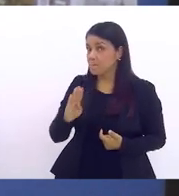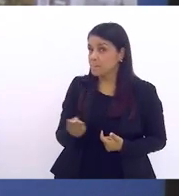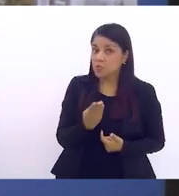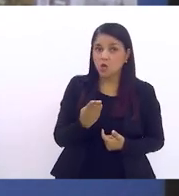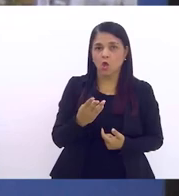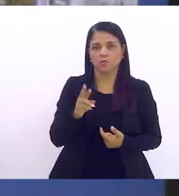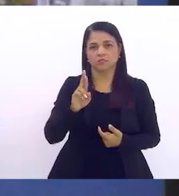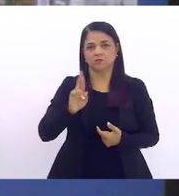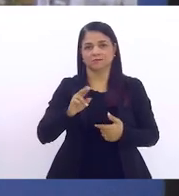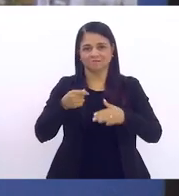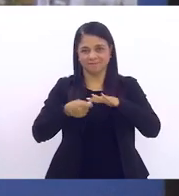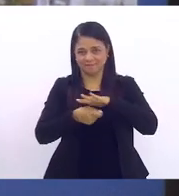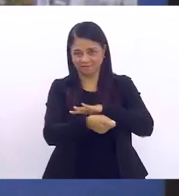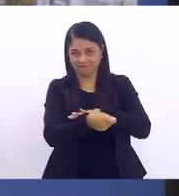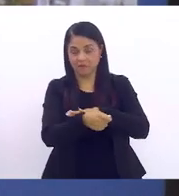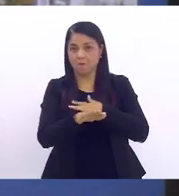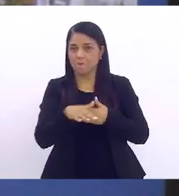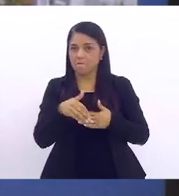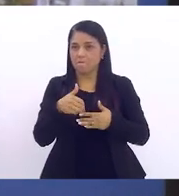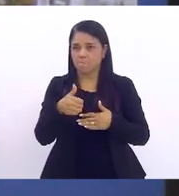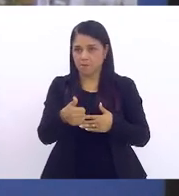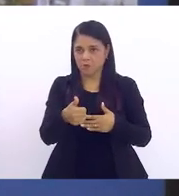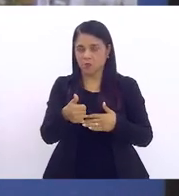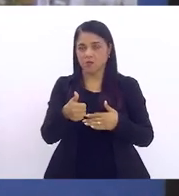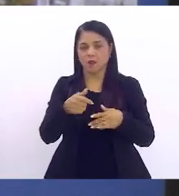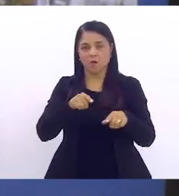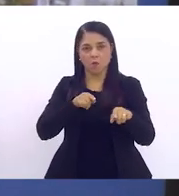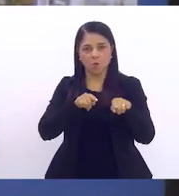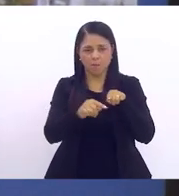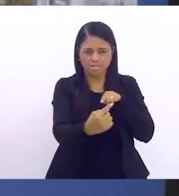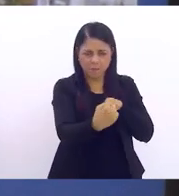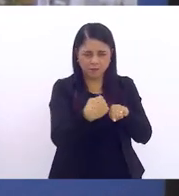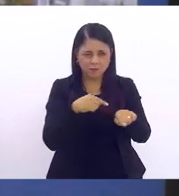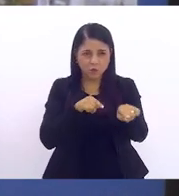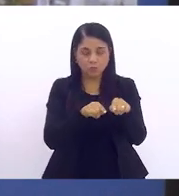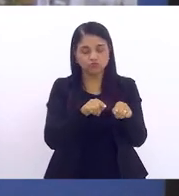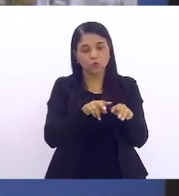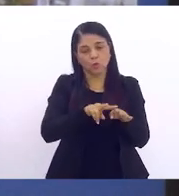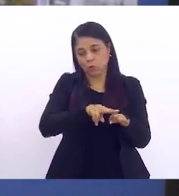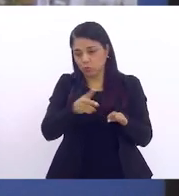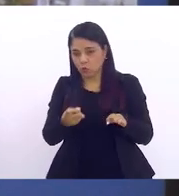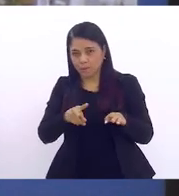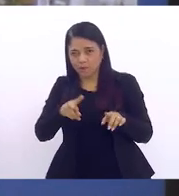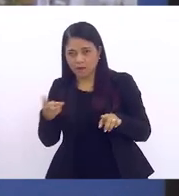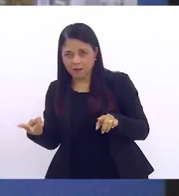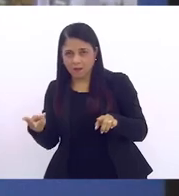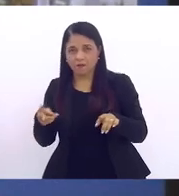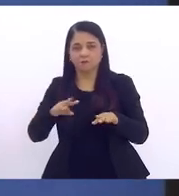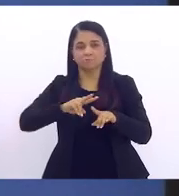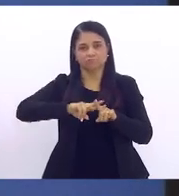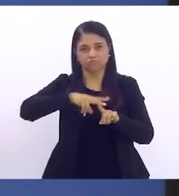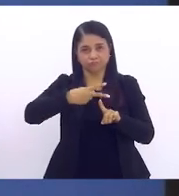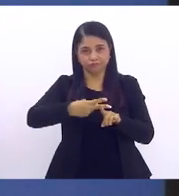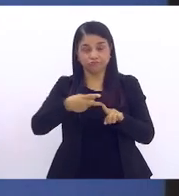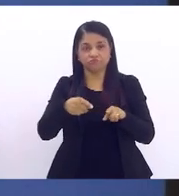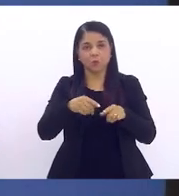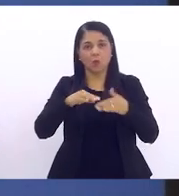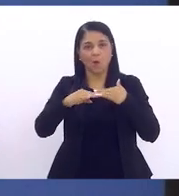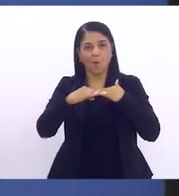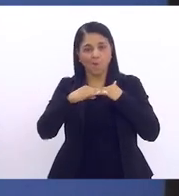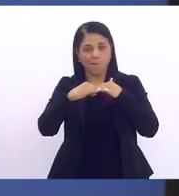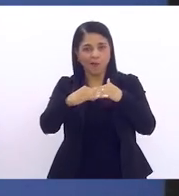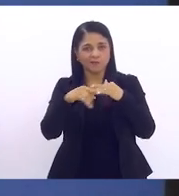tanto para melhorar o padrão de engenharia da das rodovias né novas obras duplicação e 11 bilhões para melhorar o padrão de